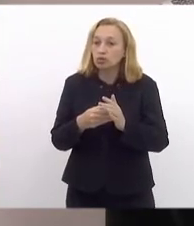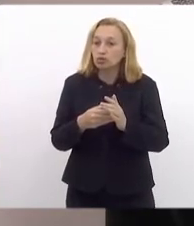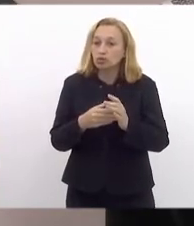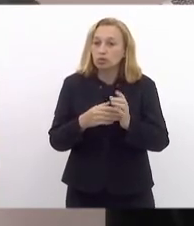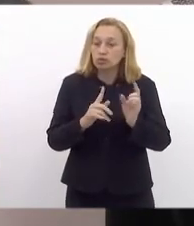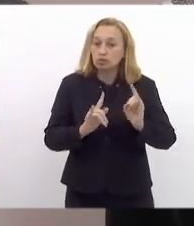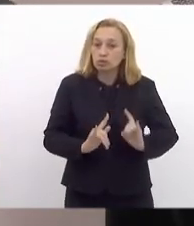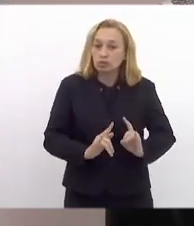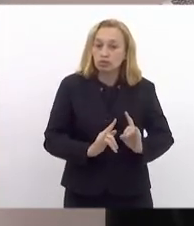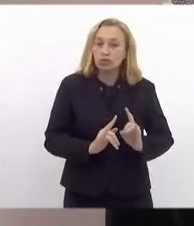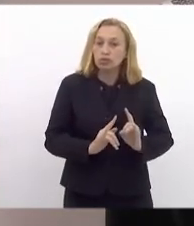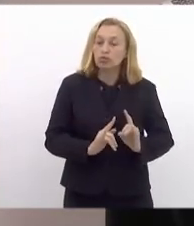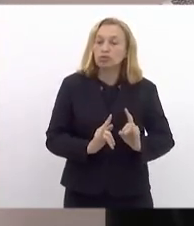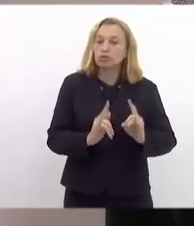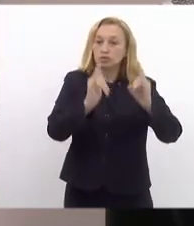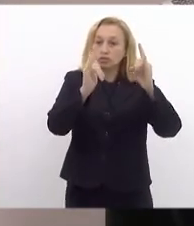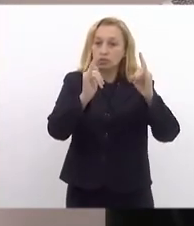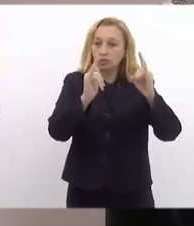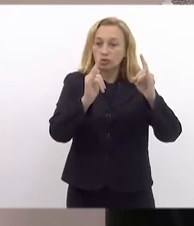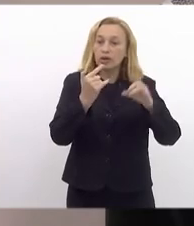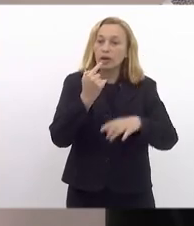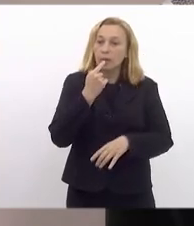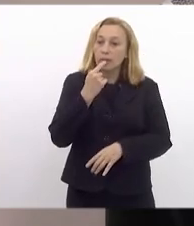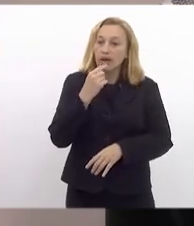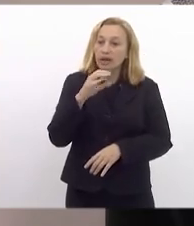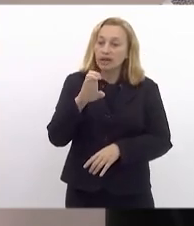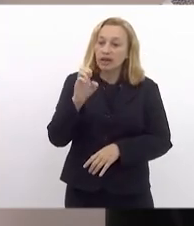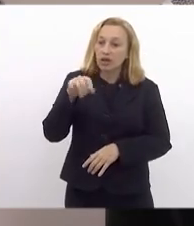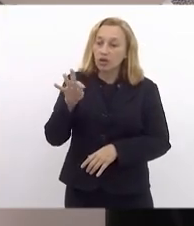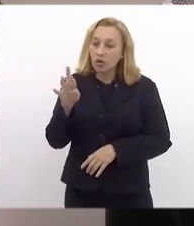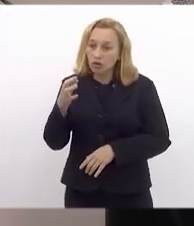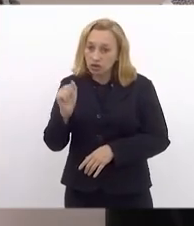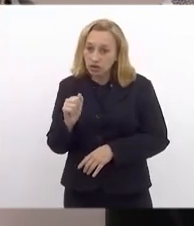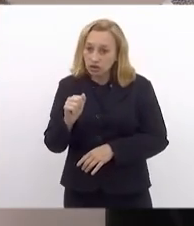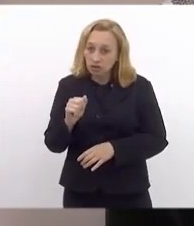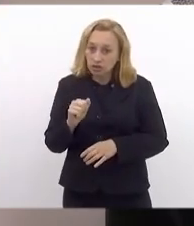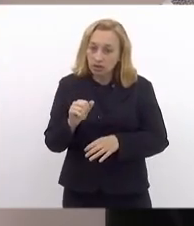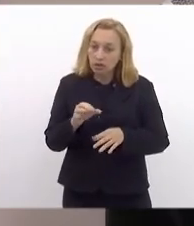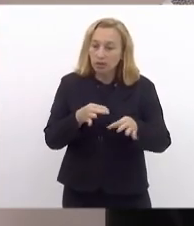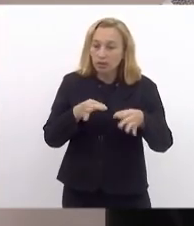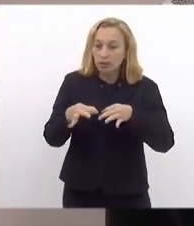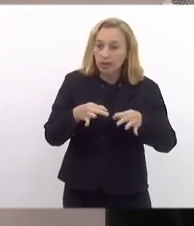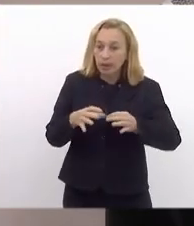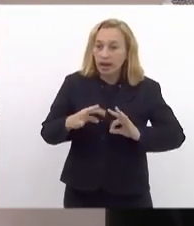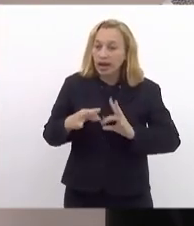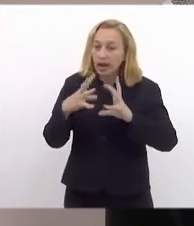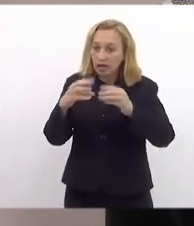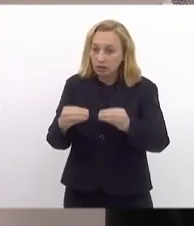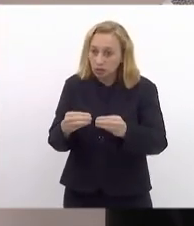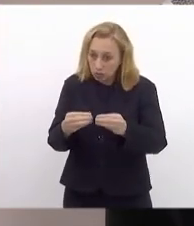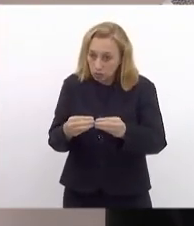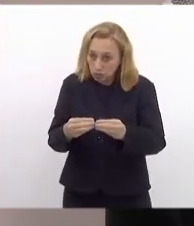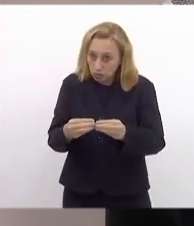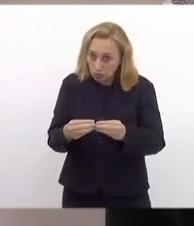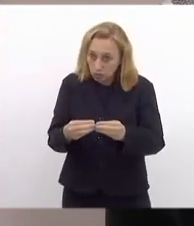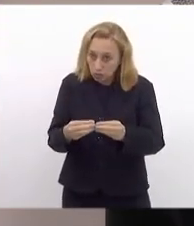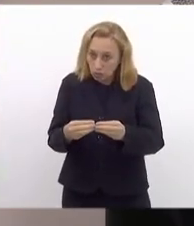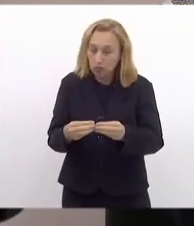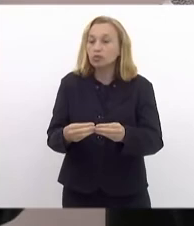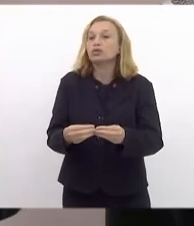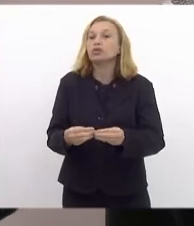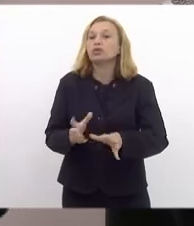todos sem exceção o refloresta tudo a fazer uma extravasor